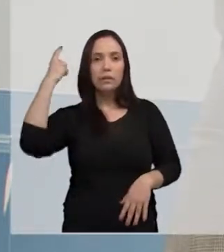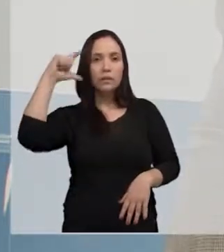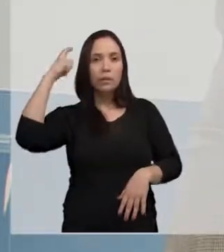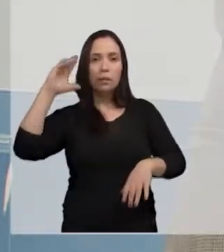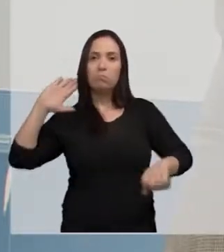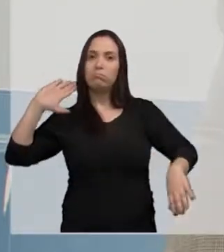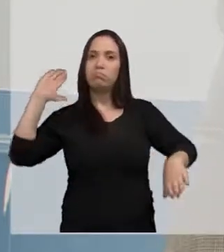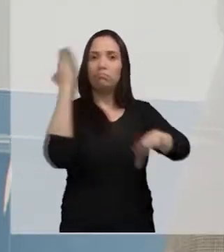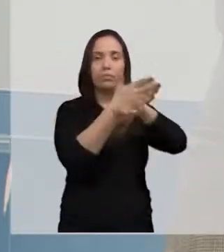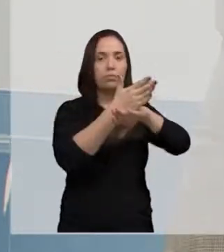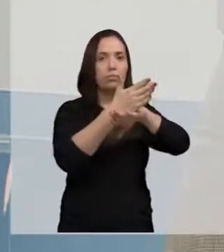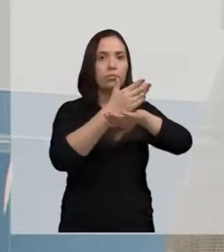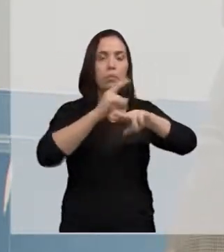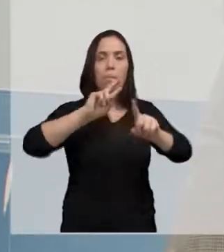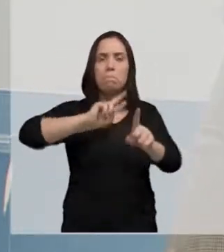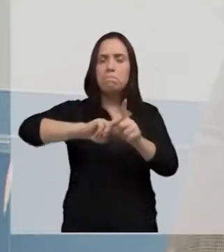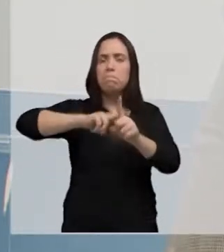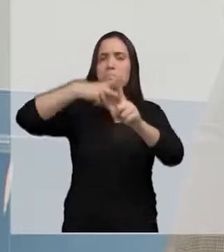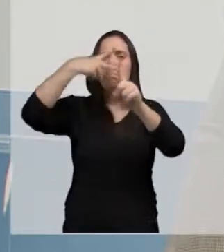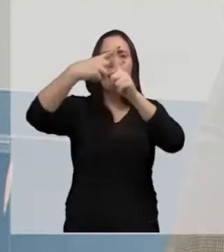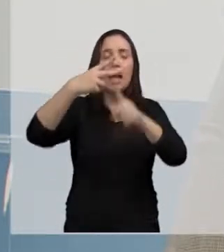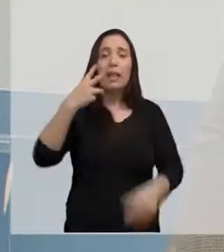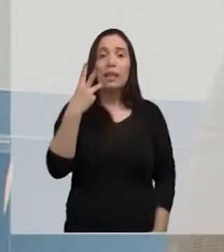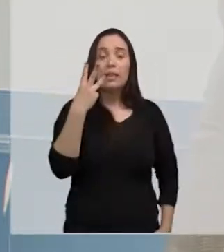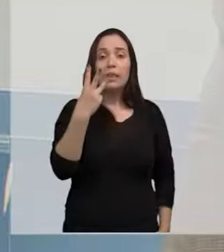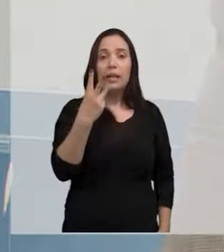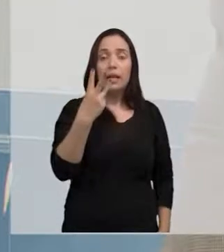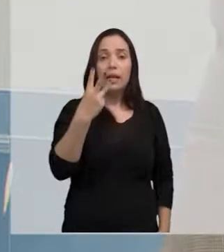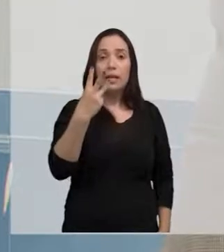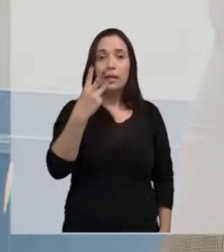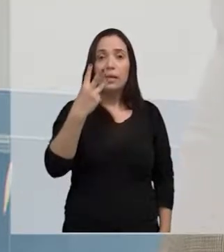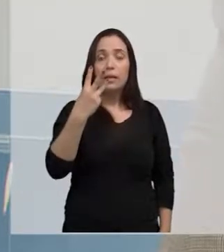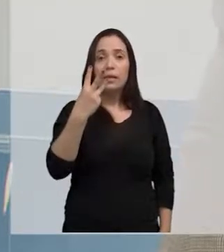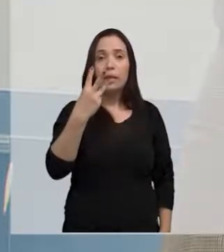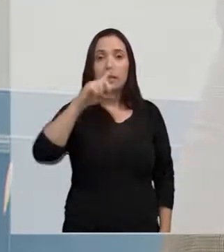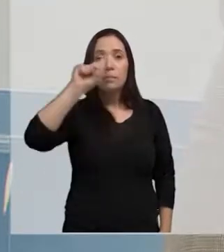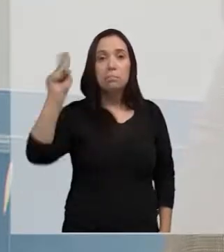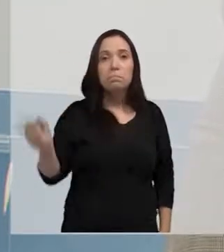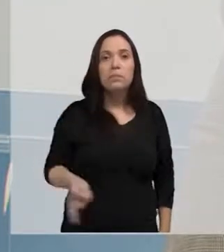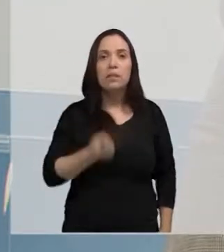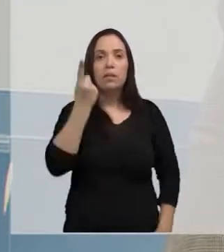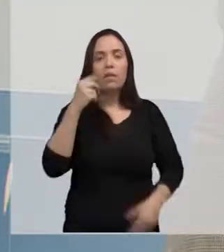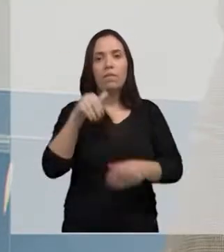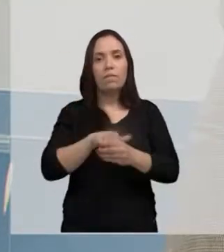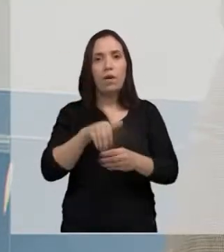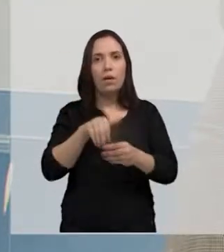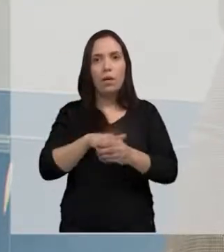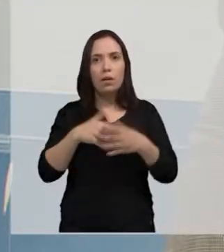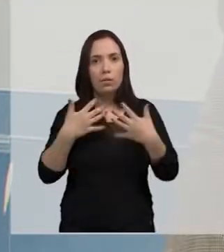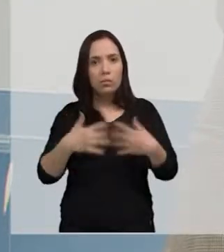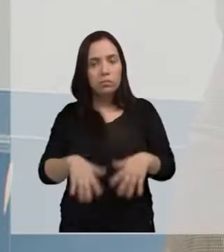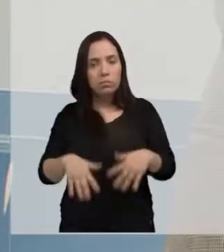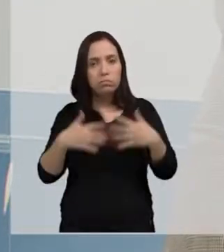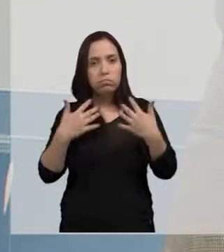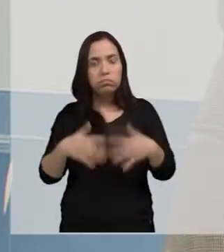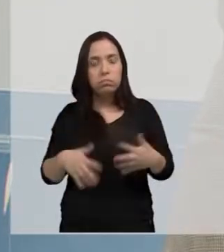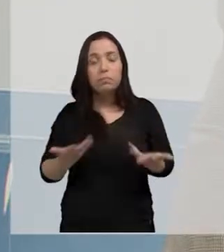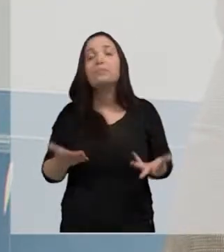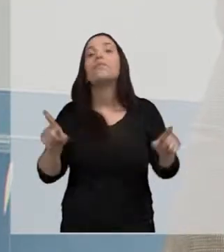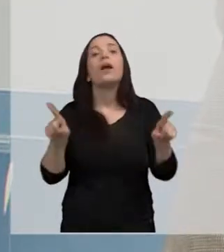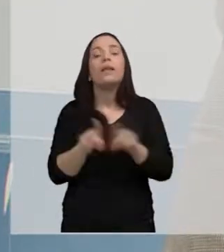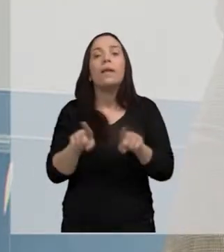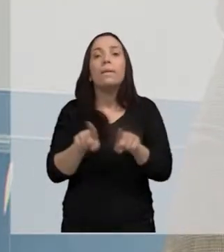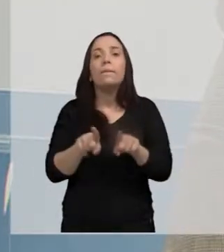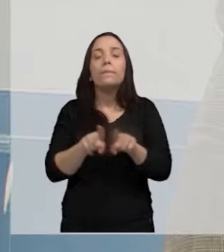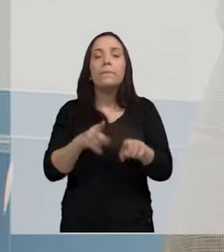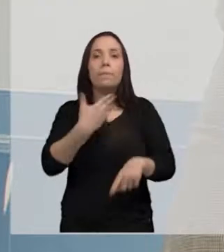Gomes praticamente dobrou, né? Foi mais de 3 milhões e 228 milhões 3 milhões de votos o Cid tirou. Além